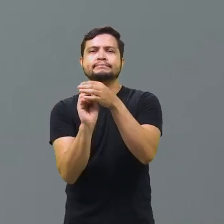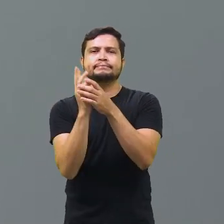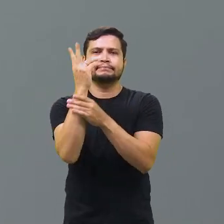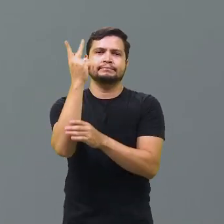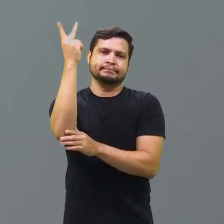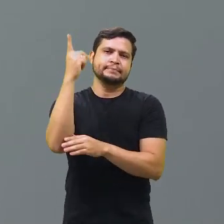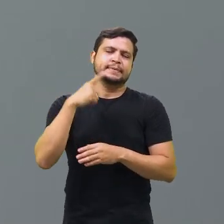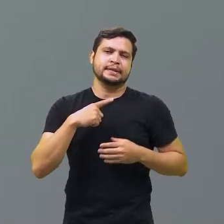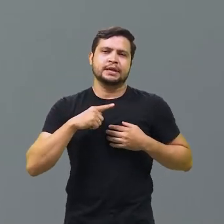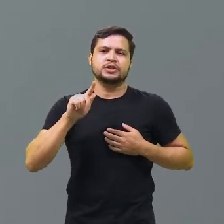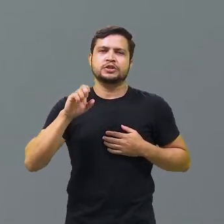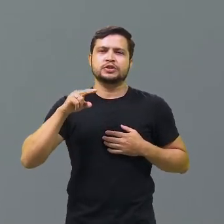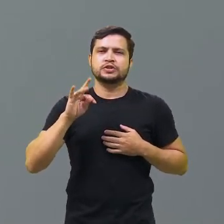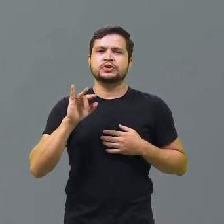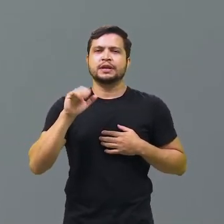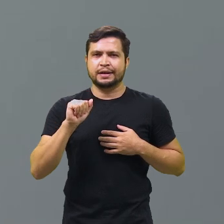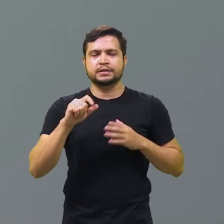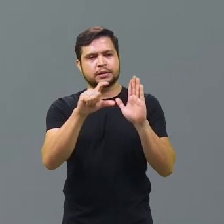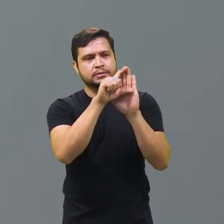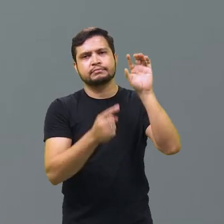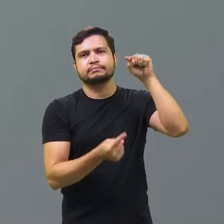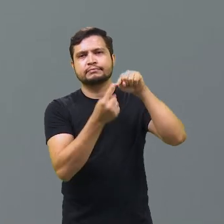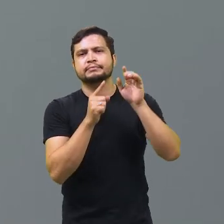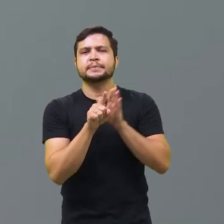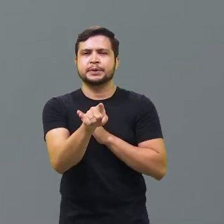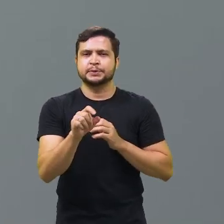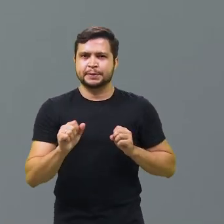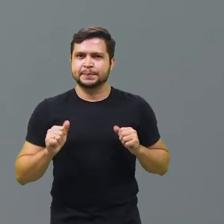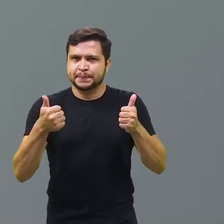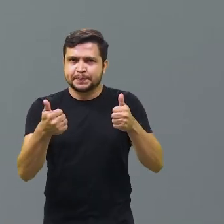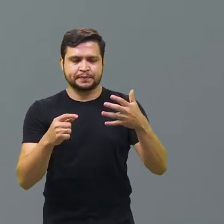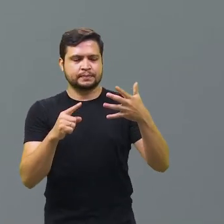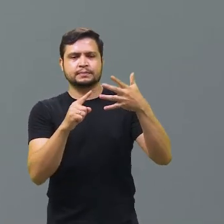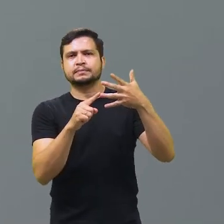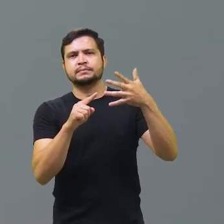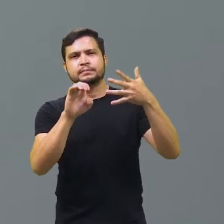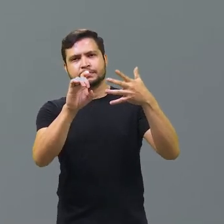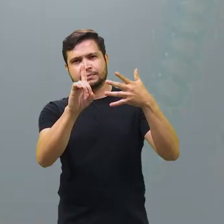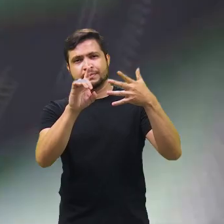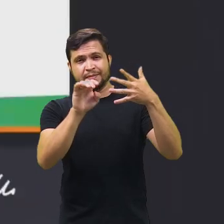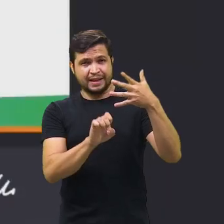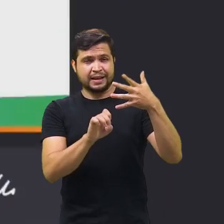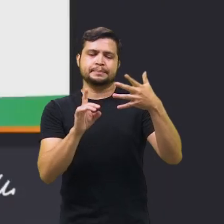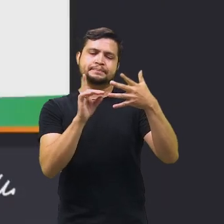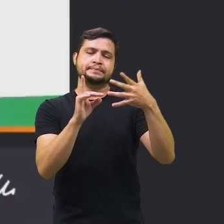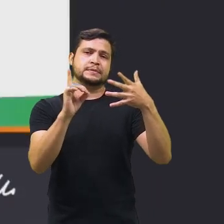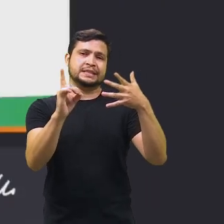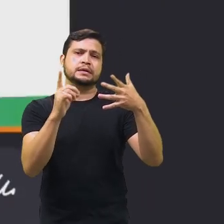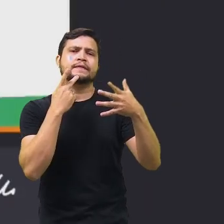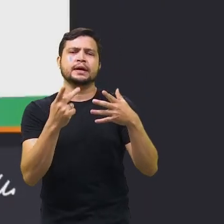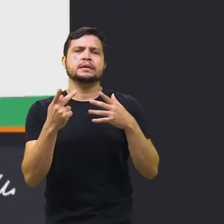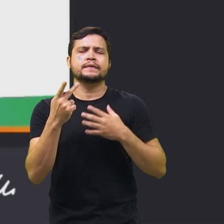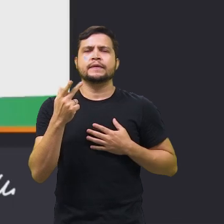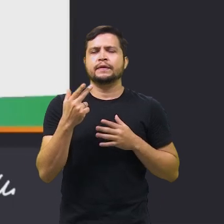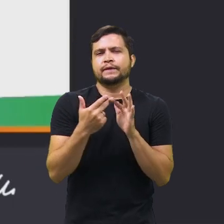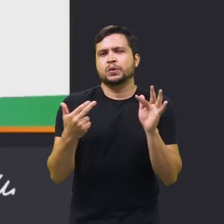maior diversidade genética, que é o que a nossa questão pergunta, né? Os itens D e E, o D fala da questão dos